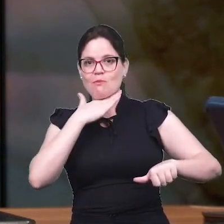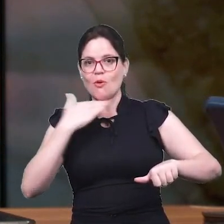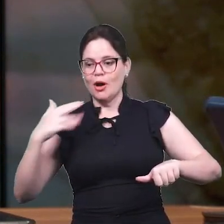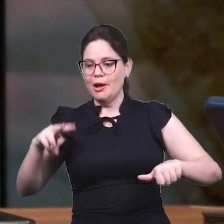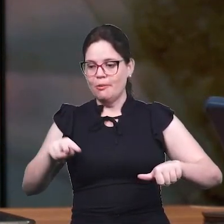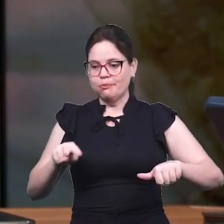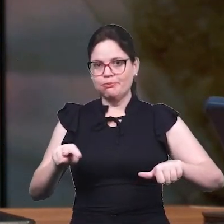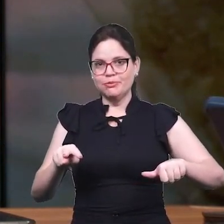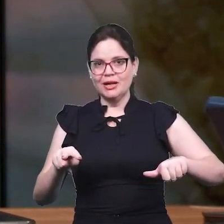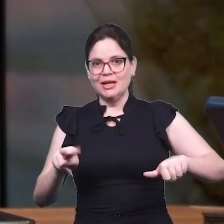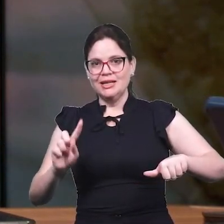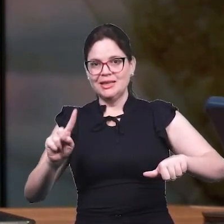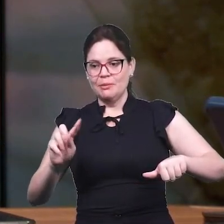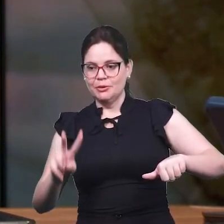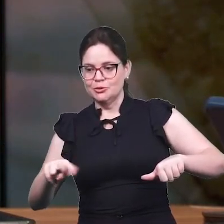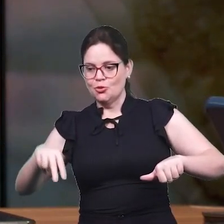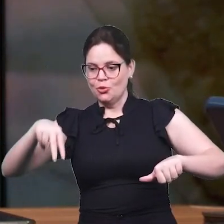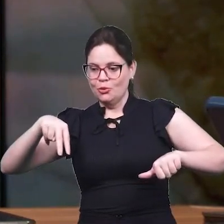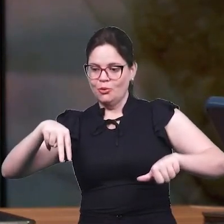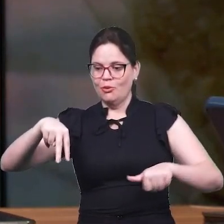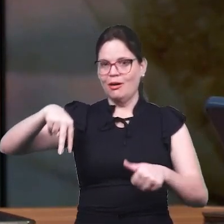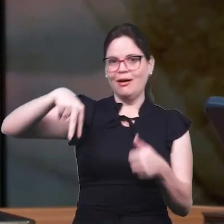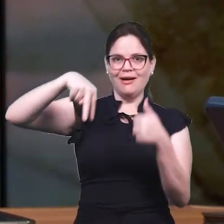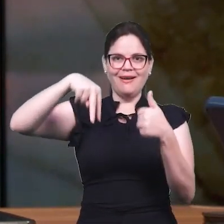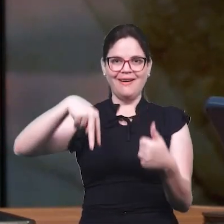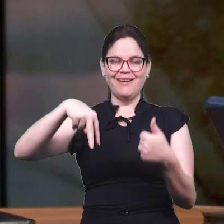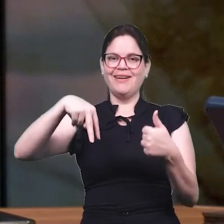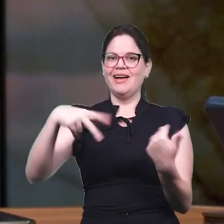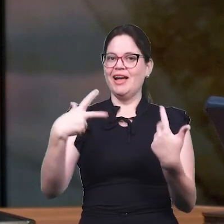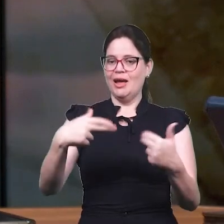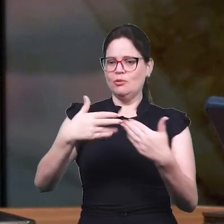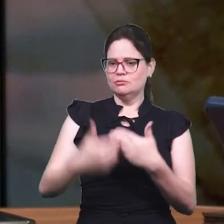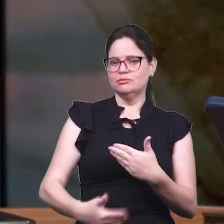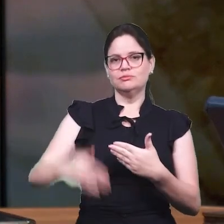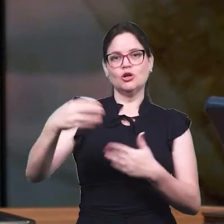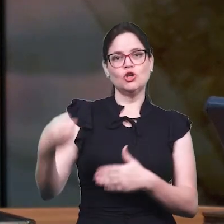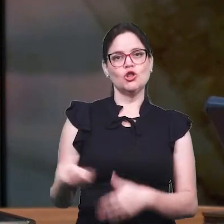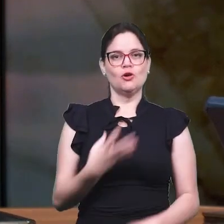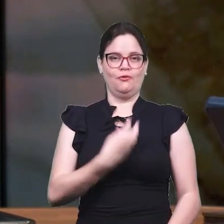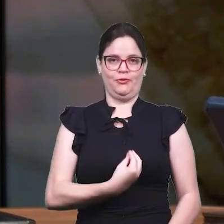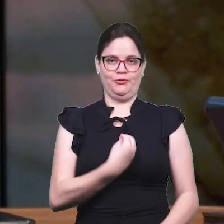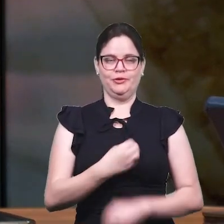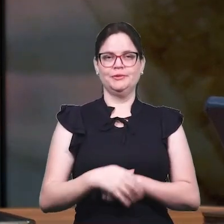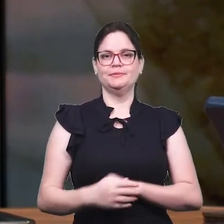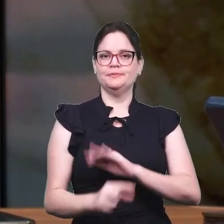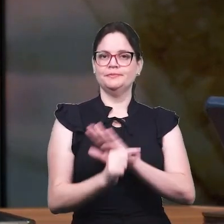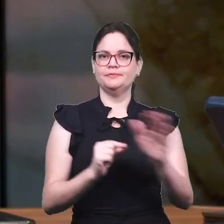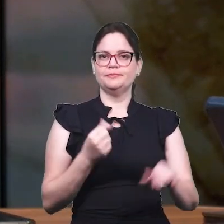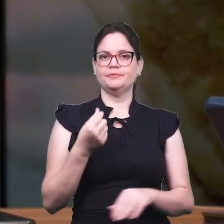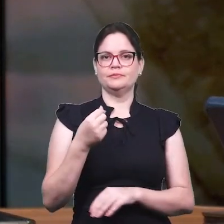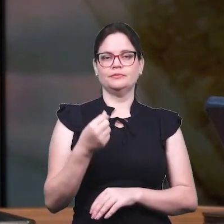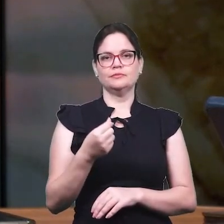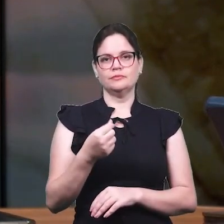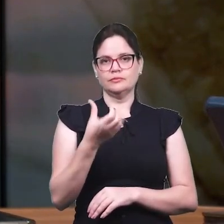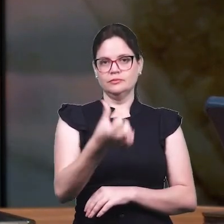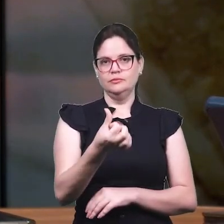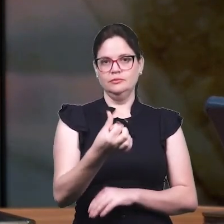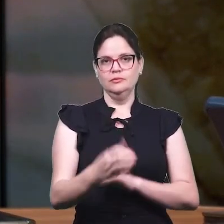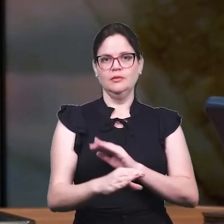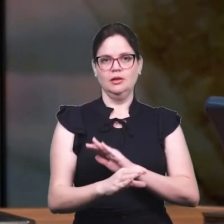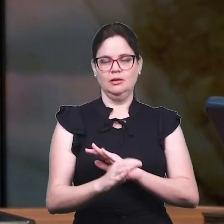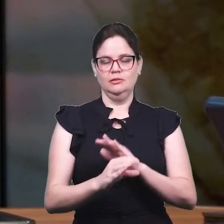em novidade de vida, em uma nova vida. Então, esse versículo, Romanos 6,4,